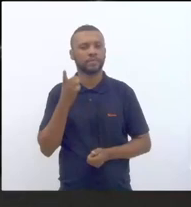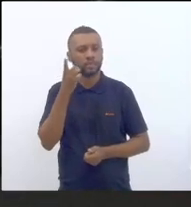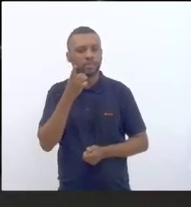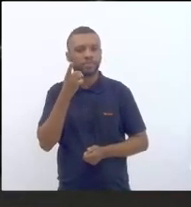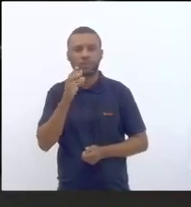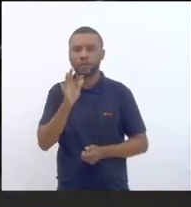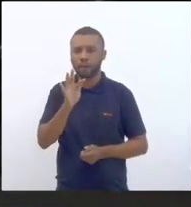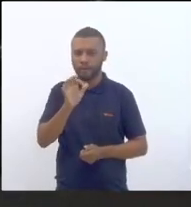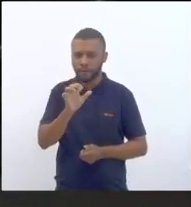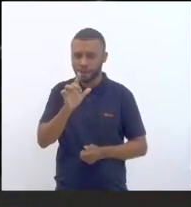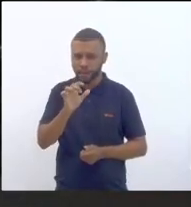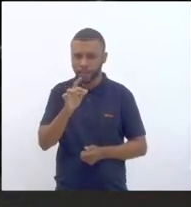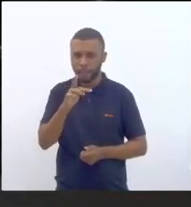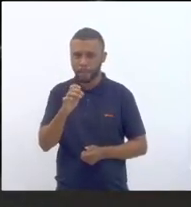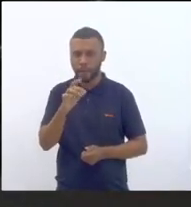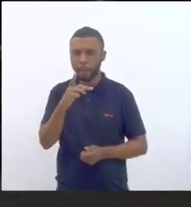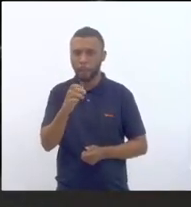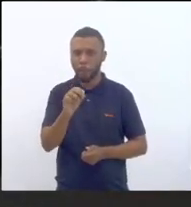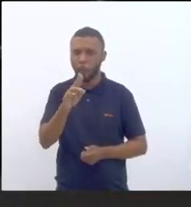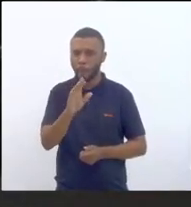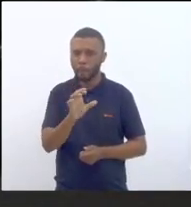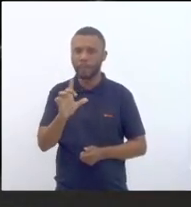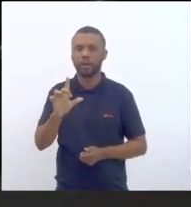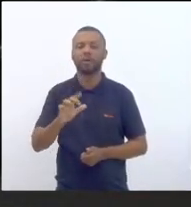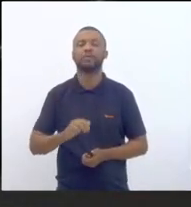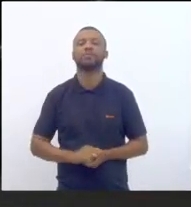Deputado Felipe Poubel.